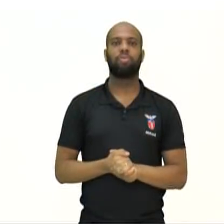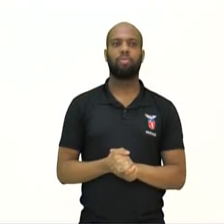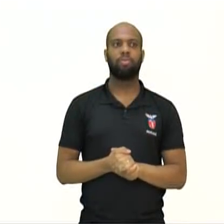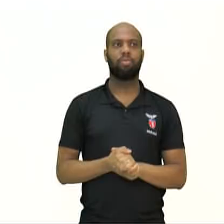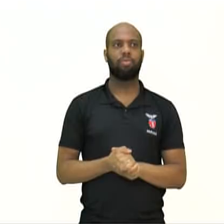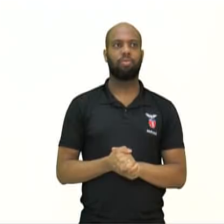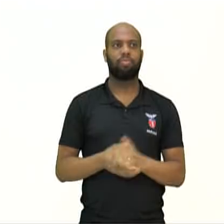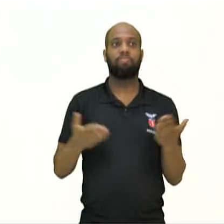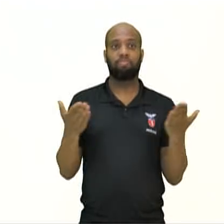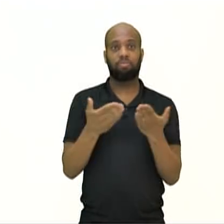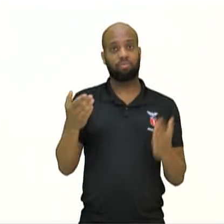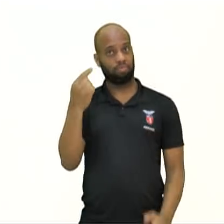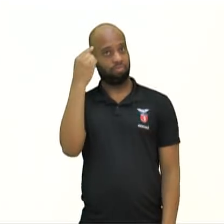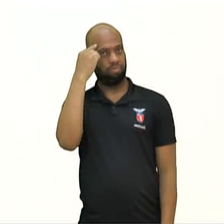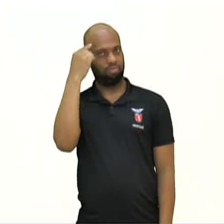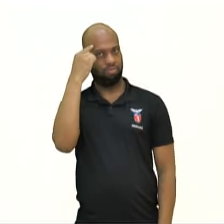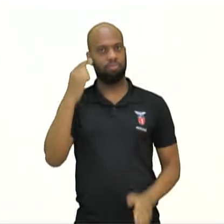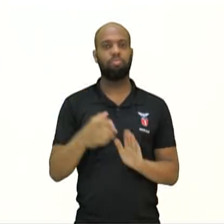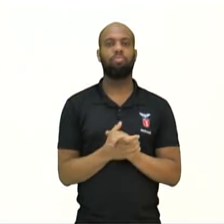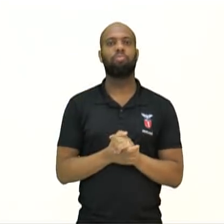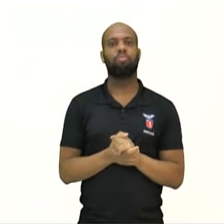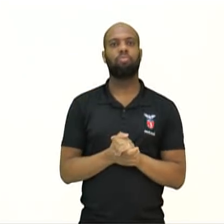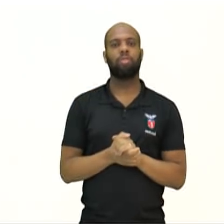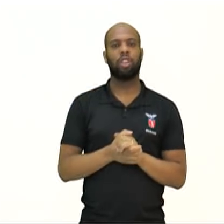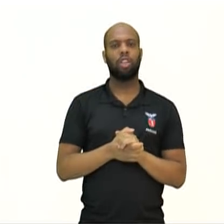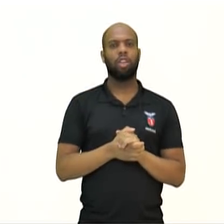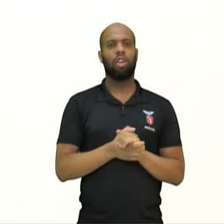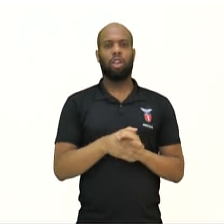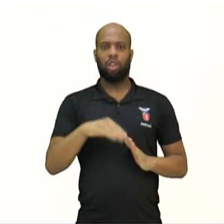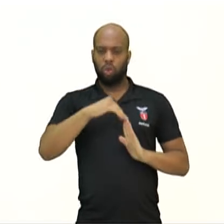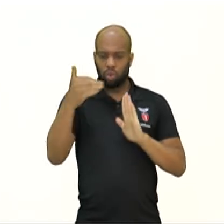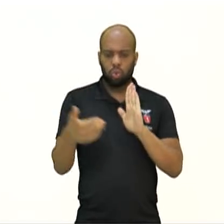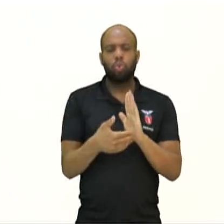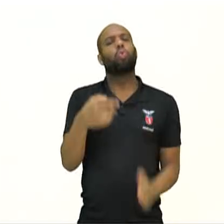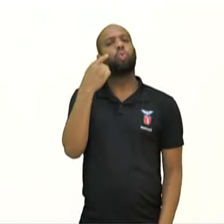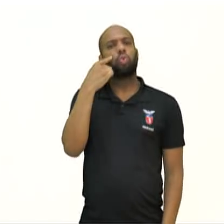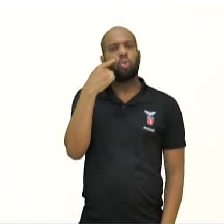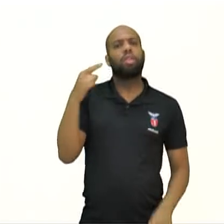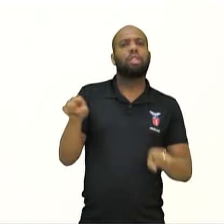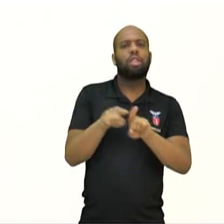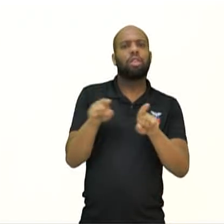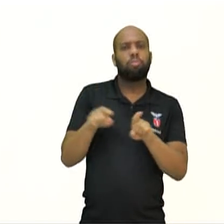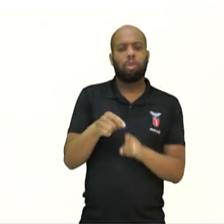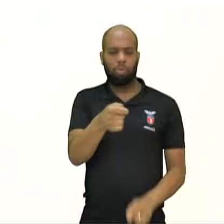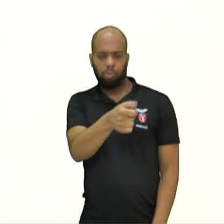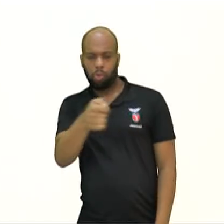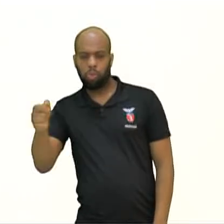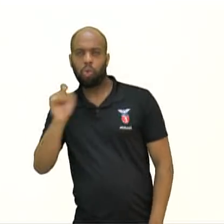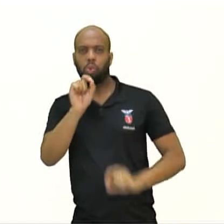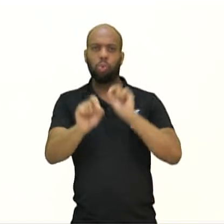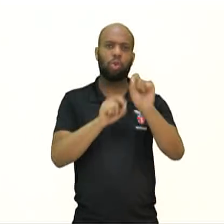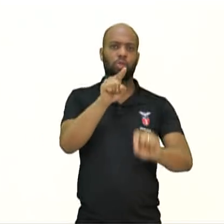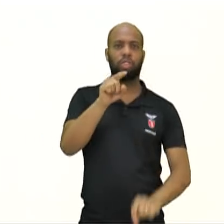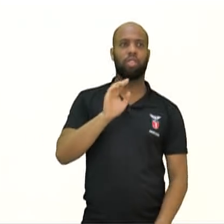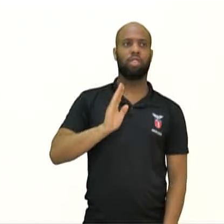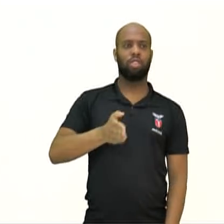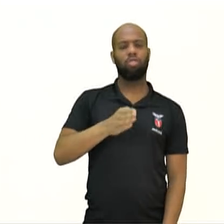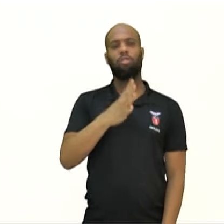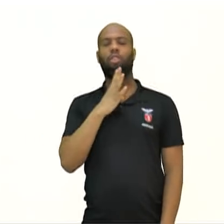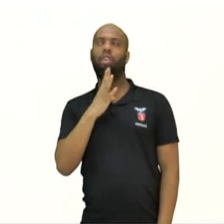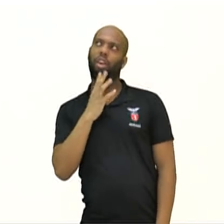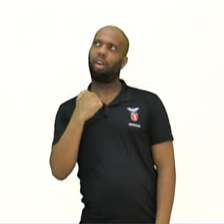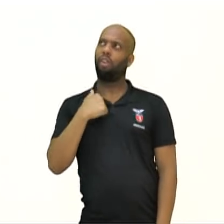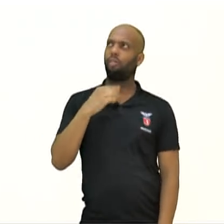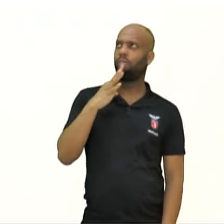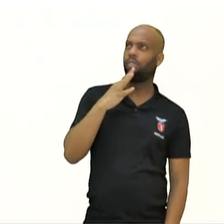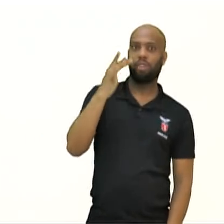Então vamos lá, pensar, né, em todos eles, verificar um pouquinho, ver aqueles que vocês, né, falar,